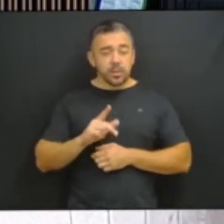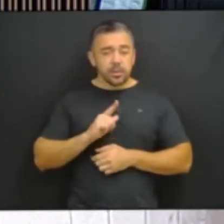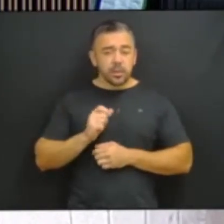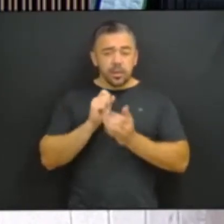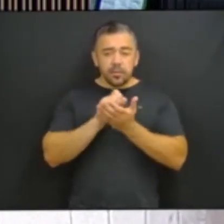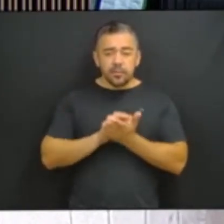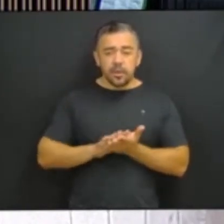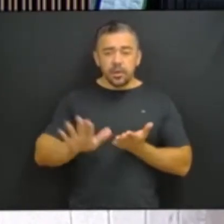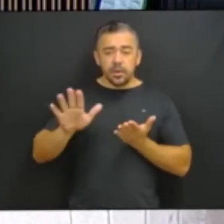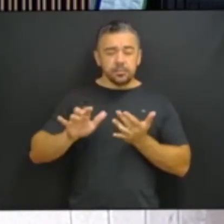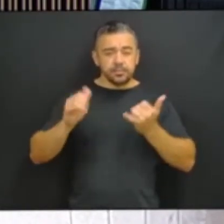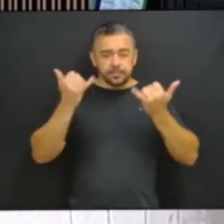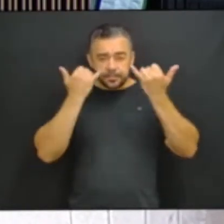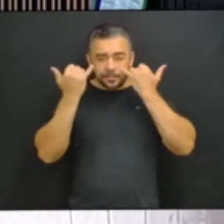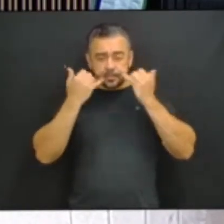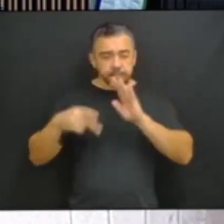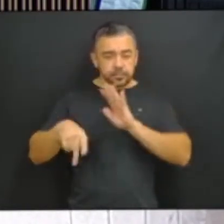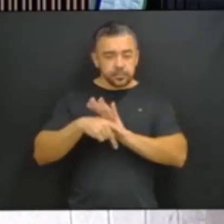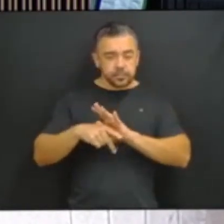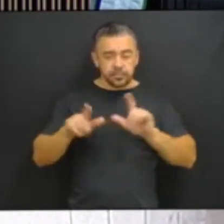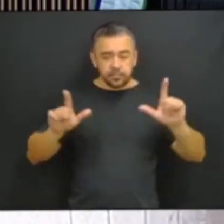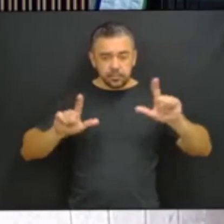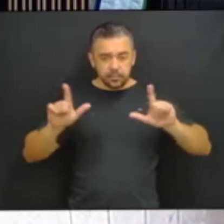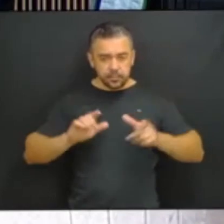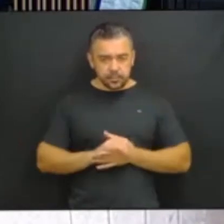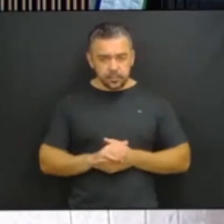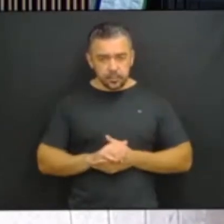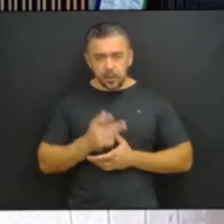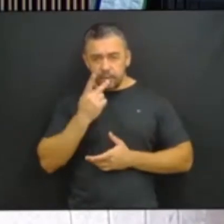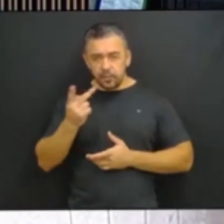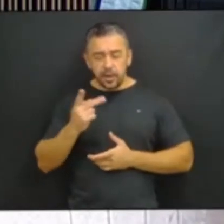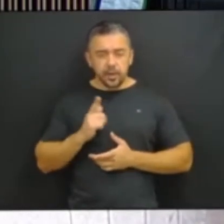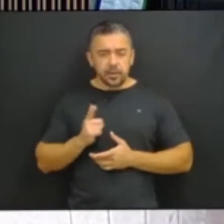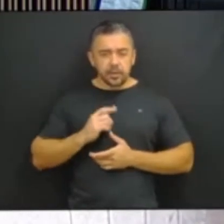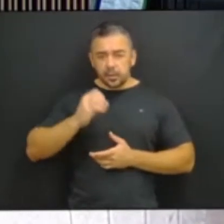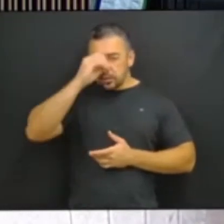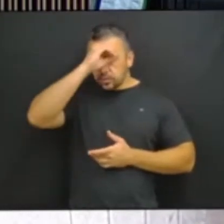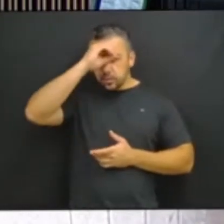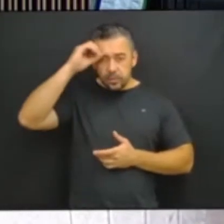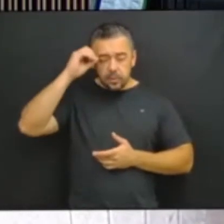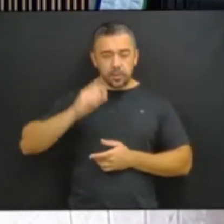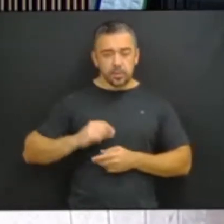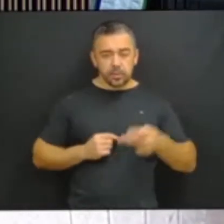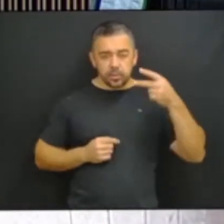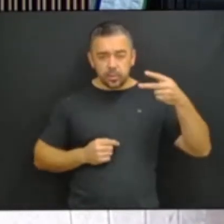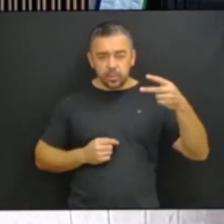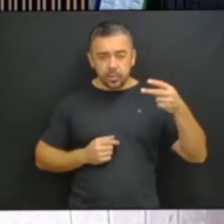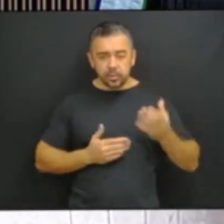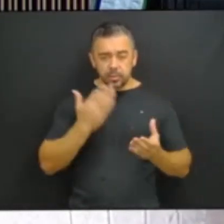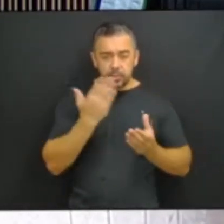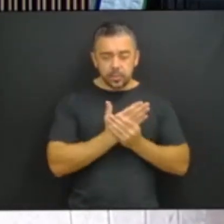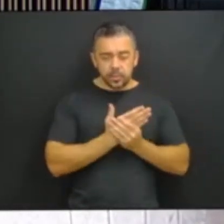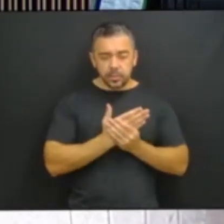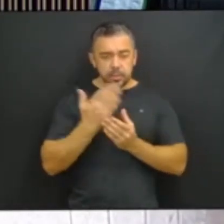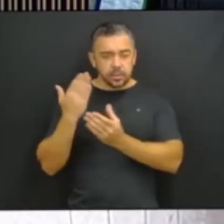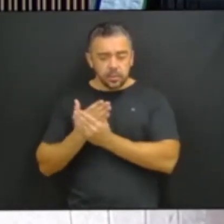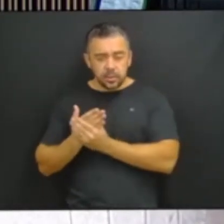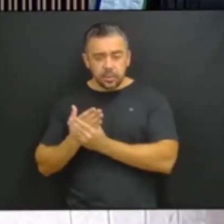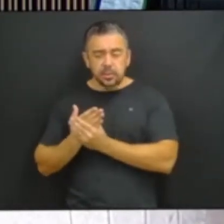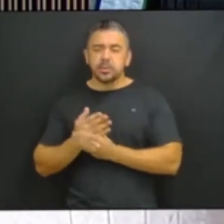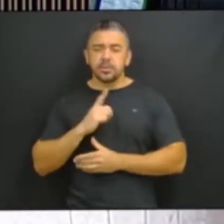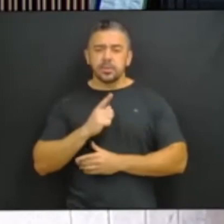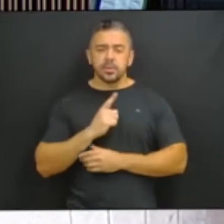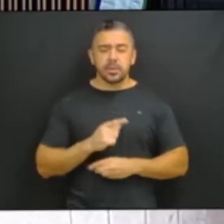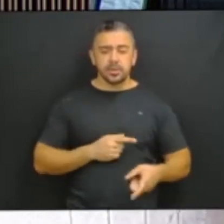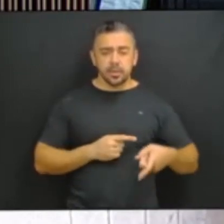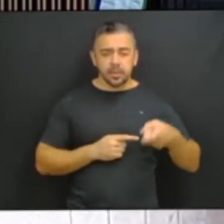para imprensa vocês vão falar que ele é inocente sendo que o cara tem dois processos condenados por isso e responde